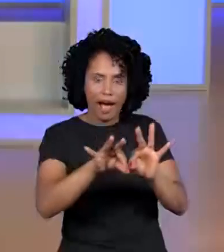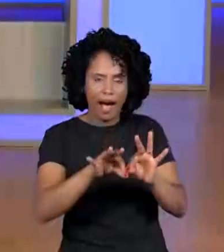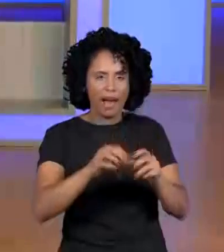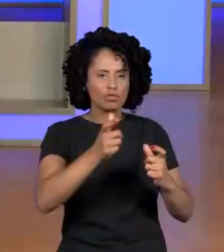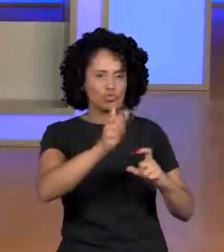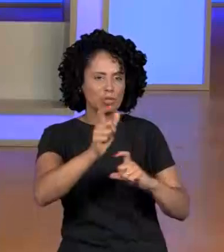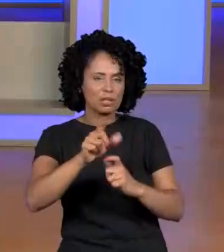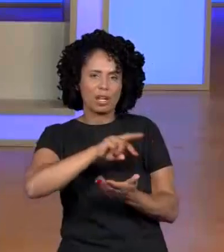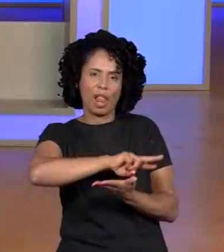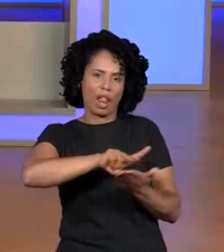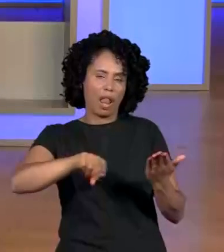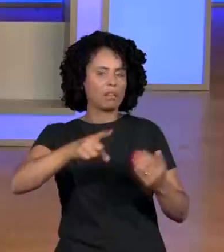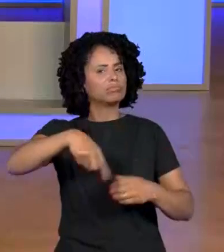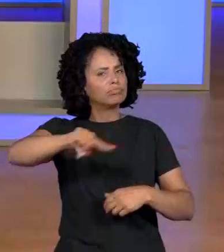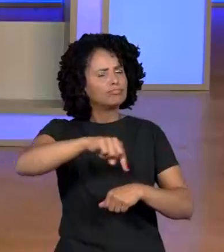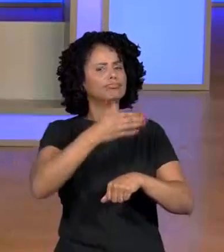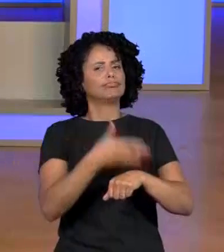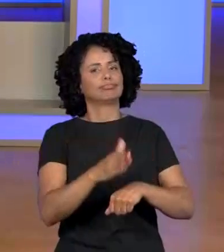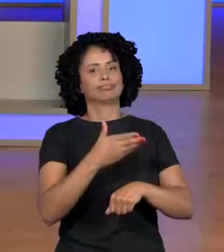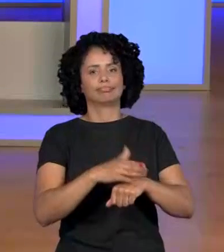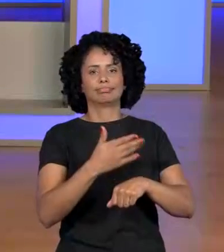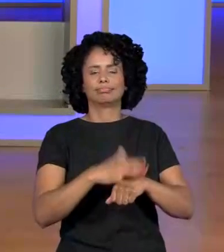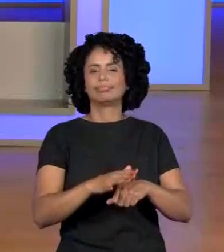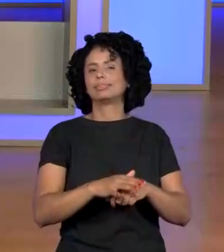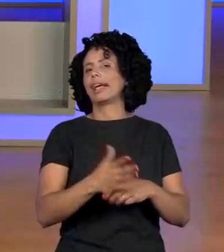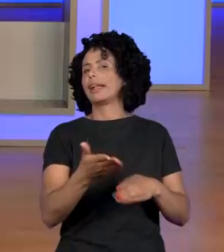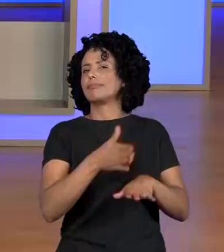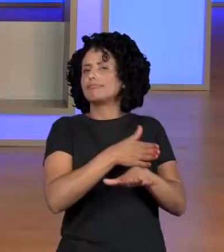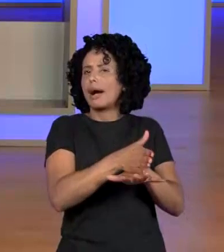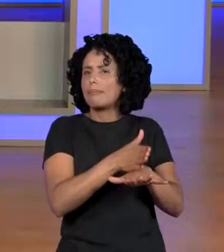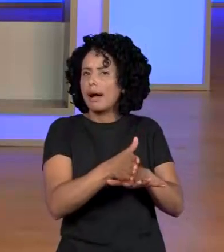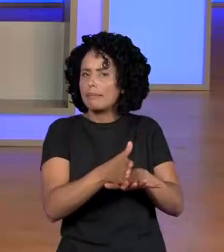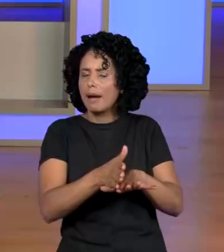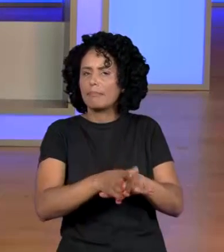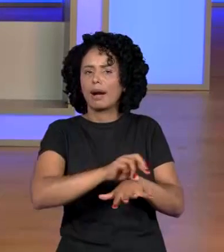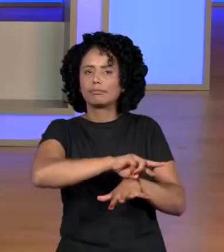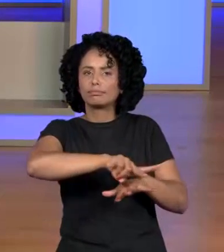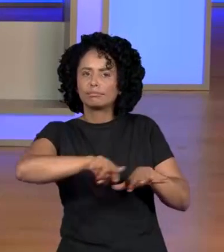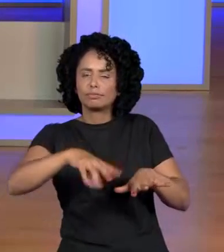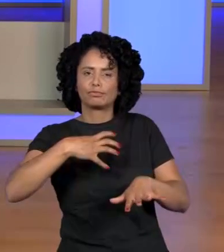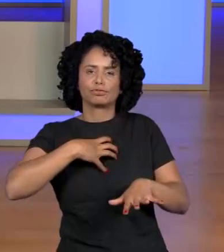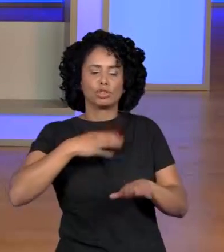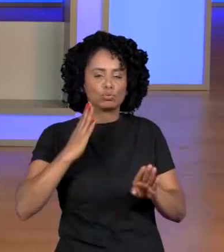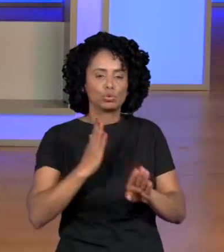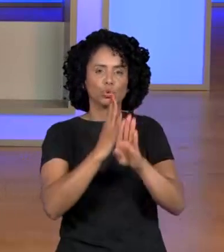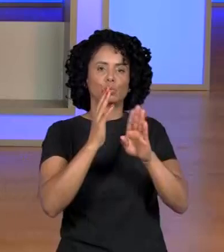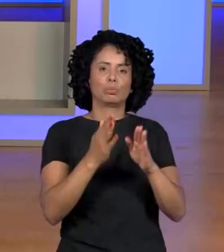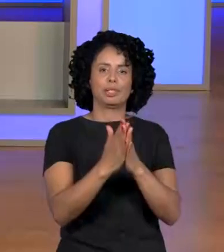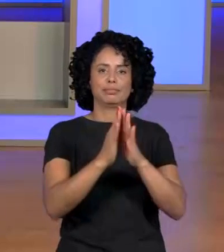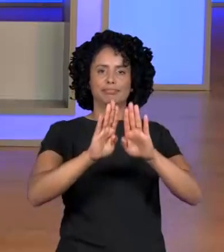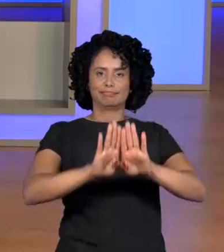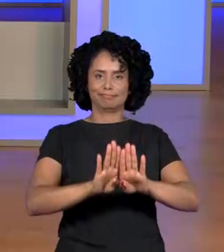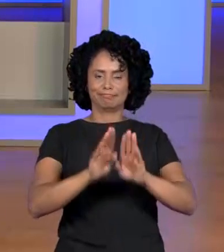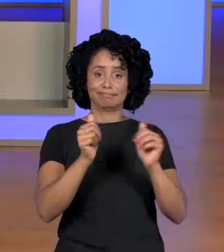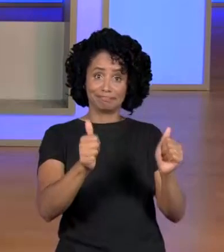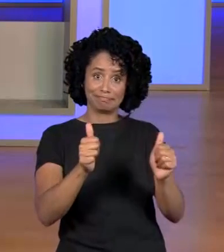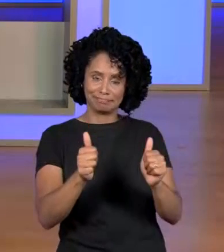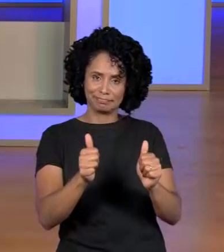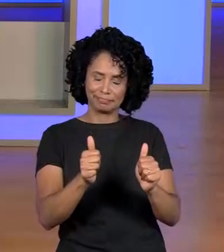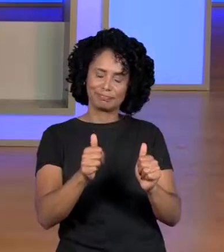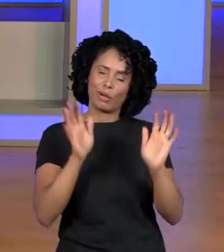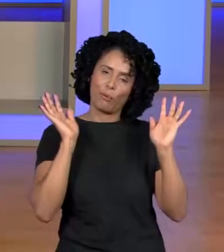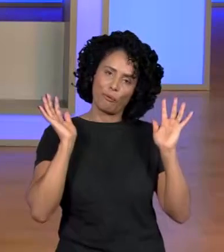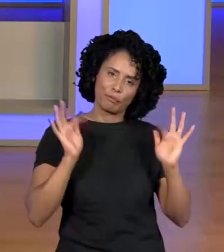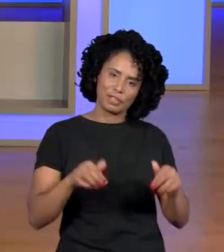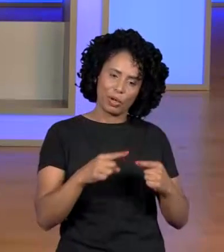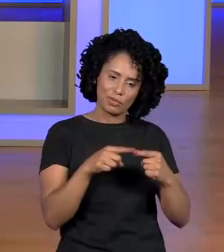enfim. Treinem aí várias estratégias de descobrir figuras simétricas. Eu vou ficando por aqui. Toda